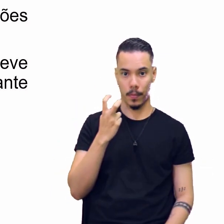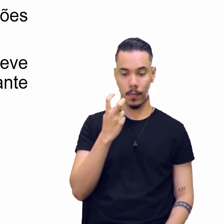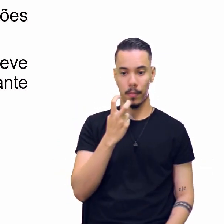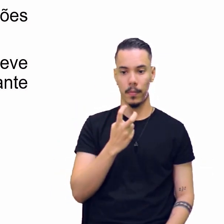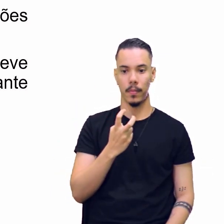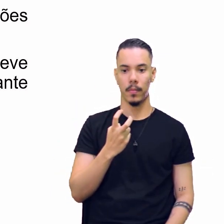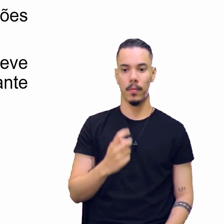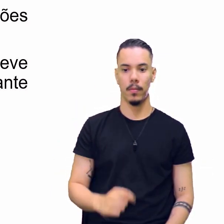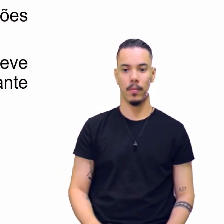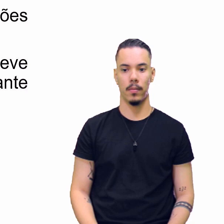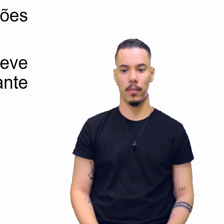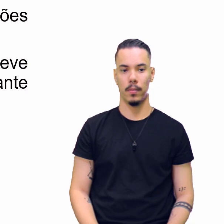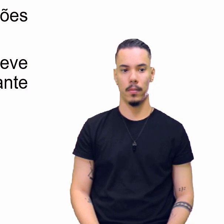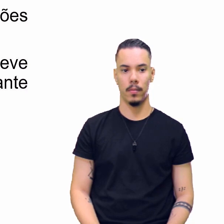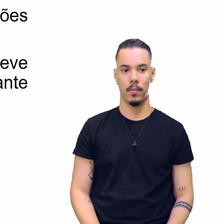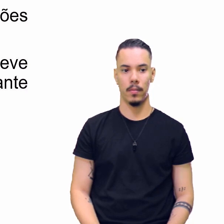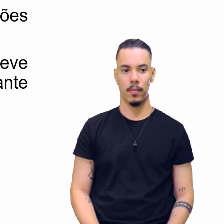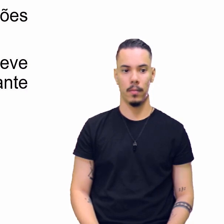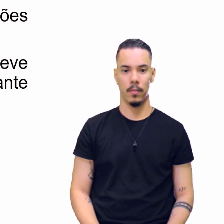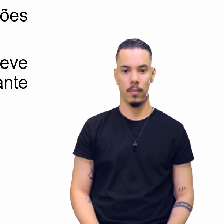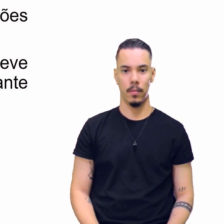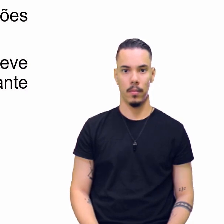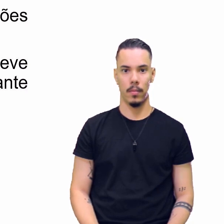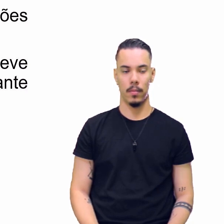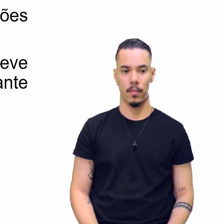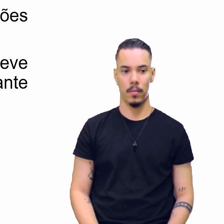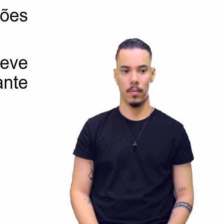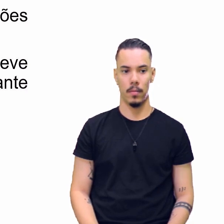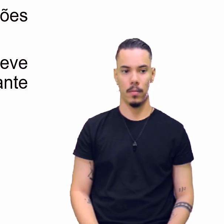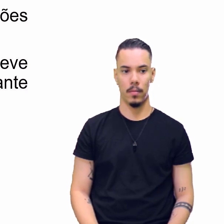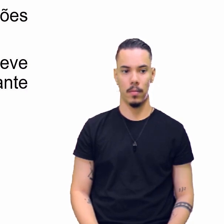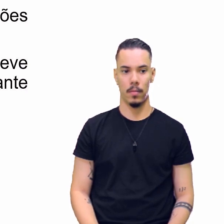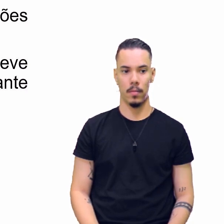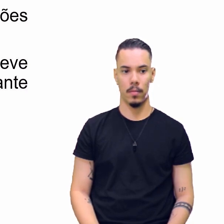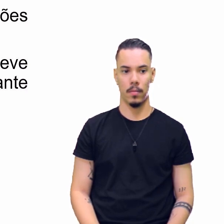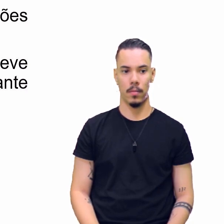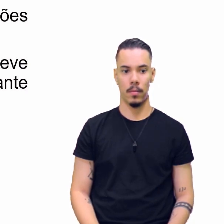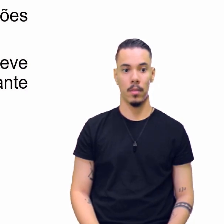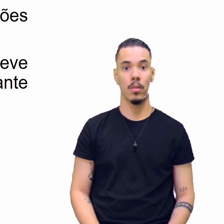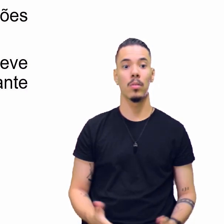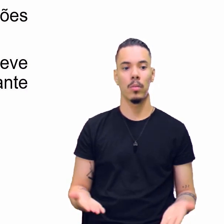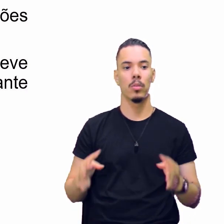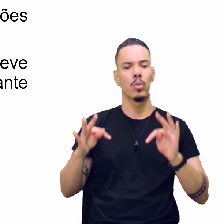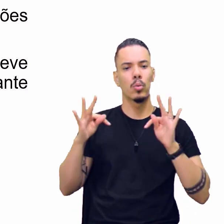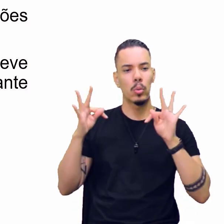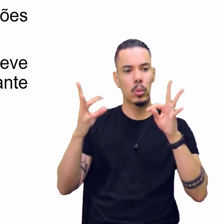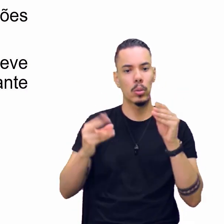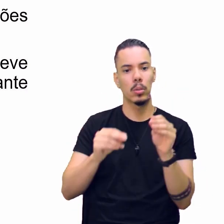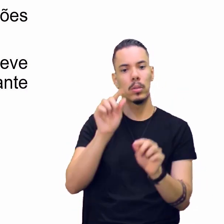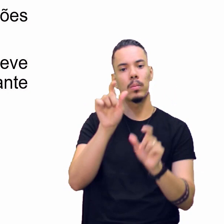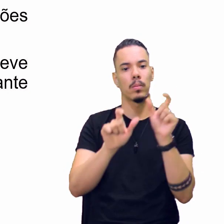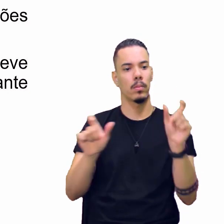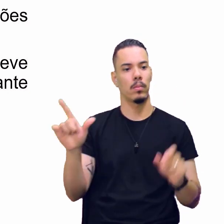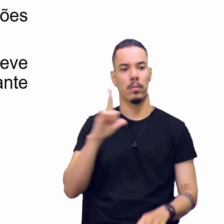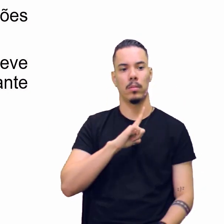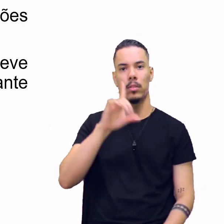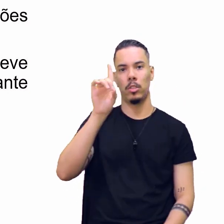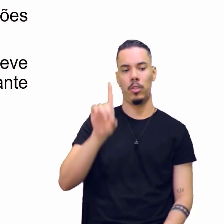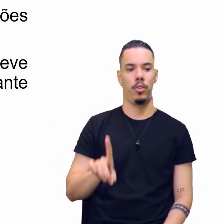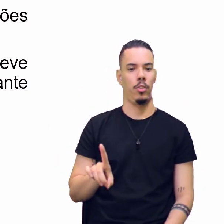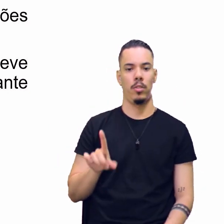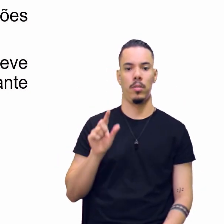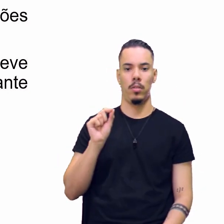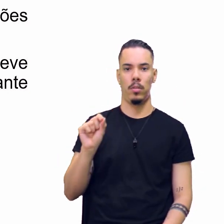oralidade. Oralidade é a principal. Aí outra, todos os participantes devem ter direito